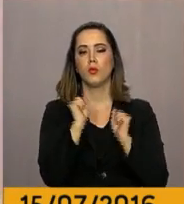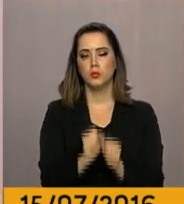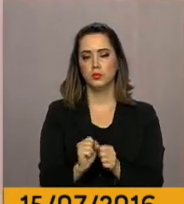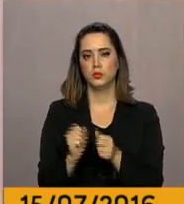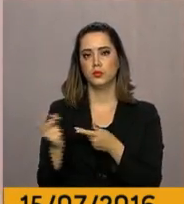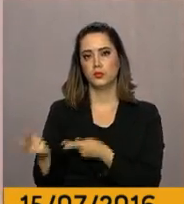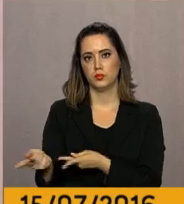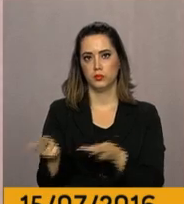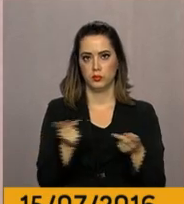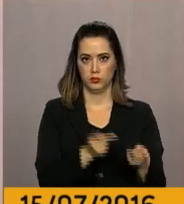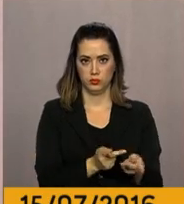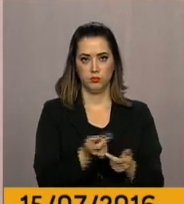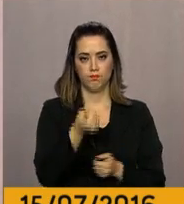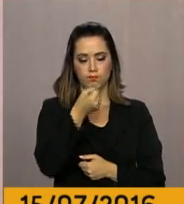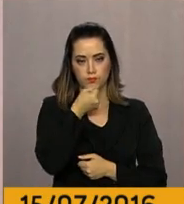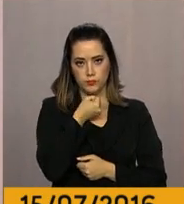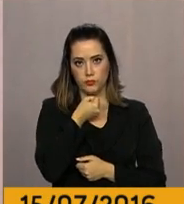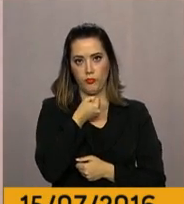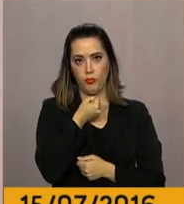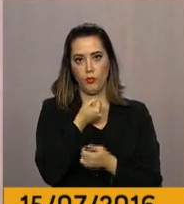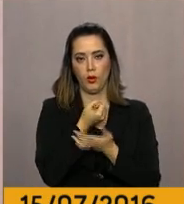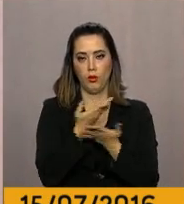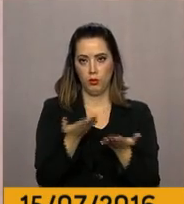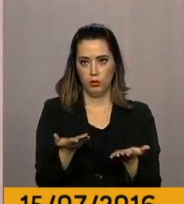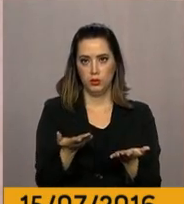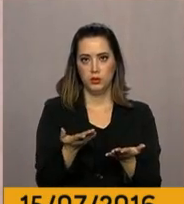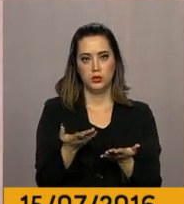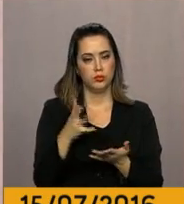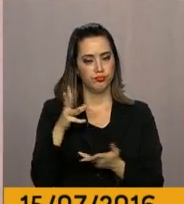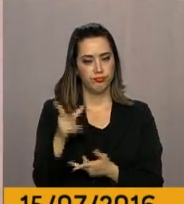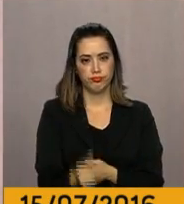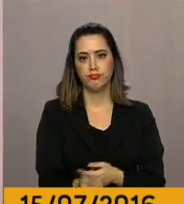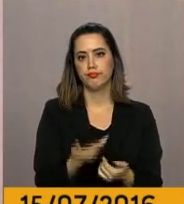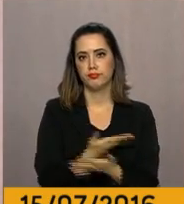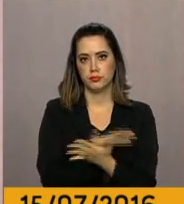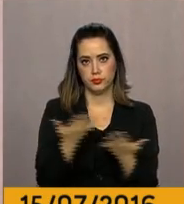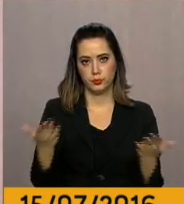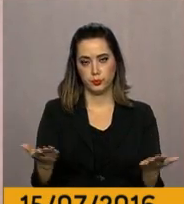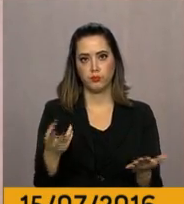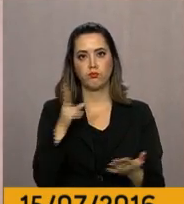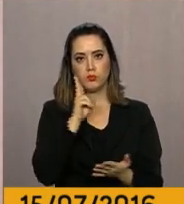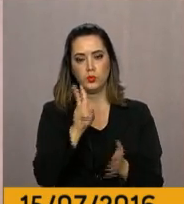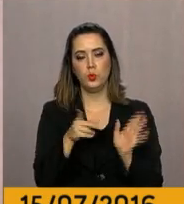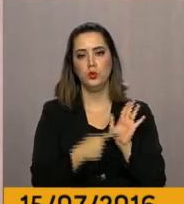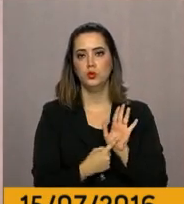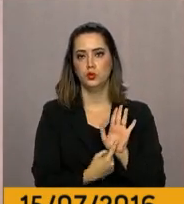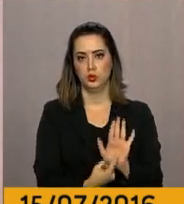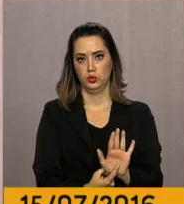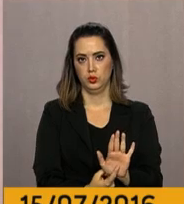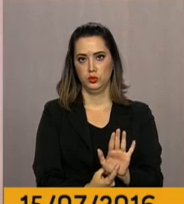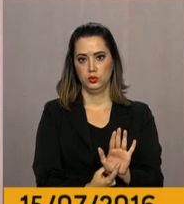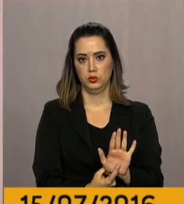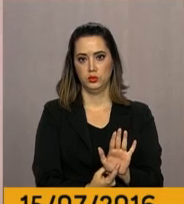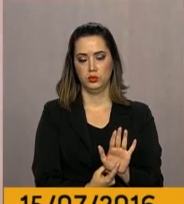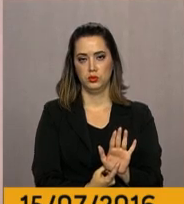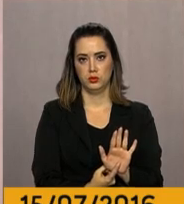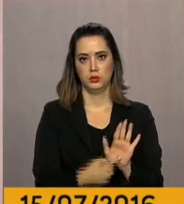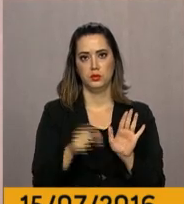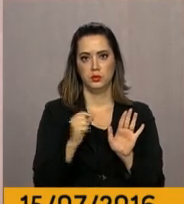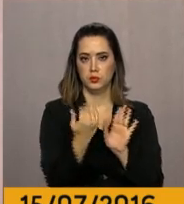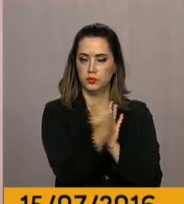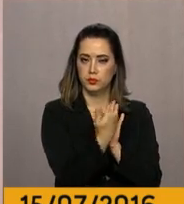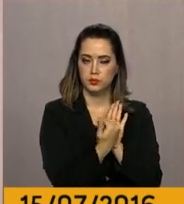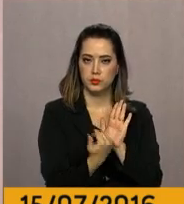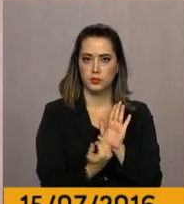convidar a imprensa de uma forma mais geral para que a gente pudesse apresentar algumas informações a respeito